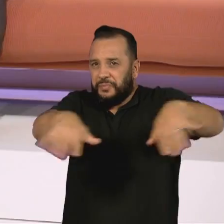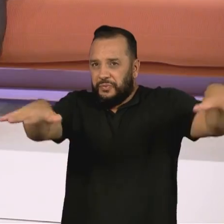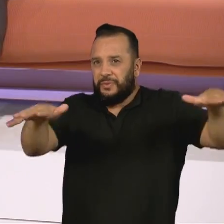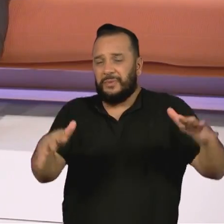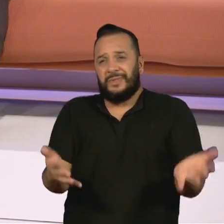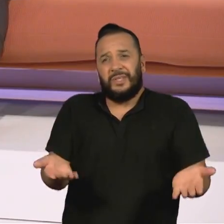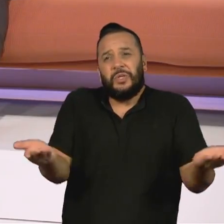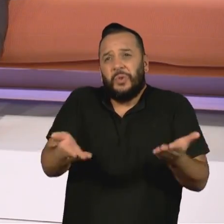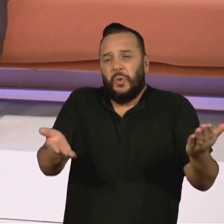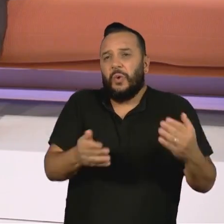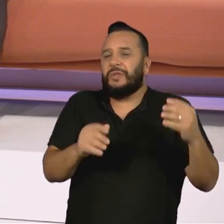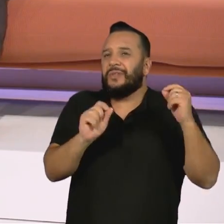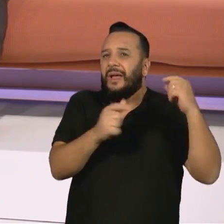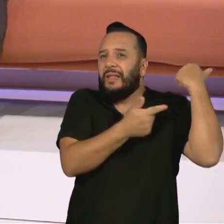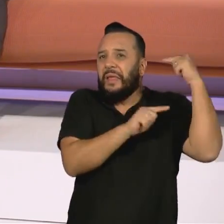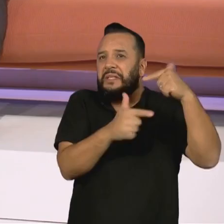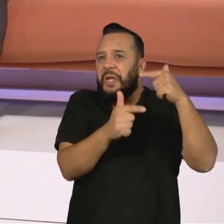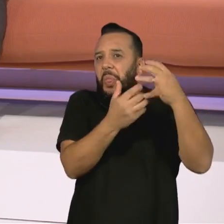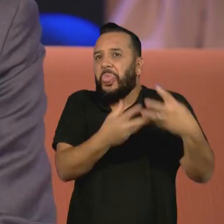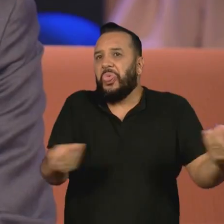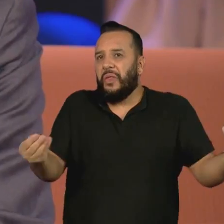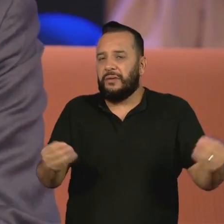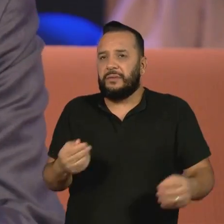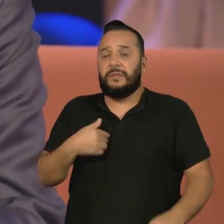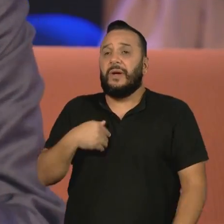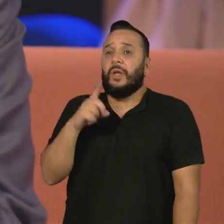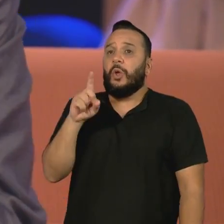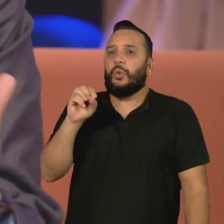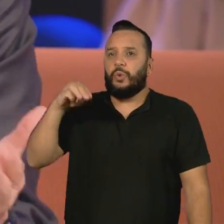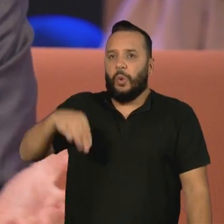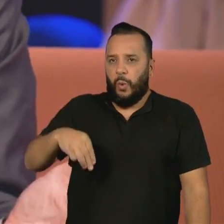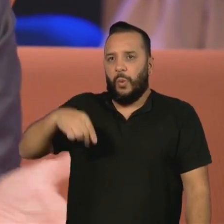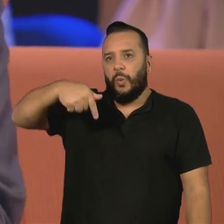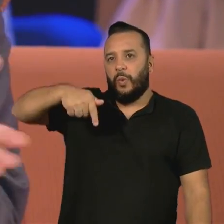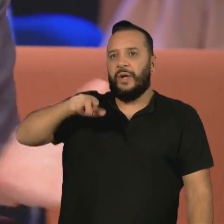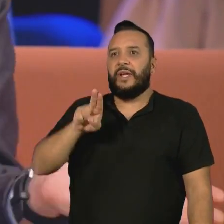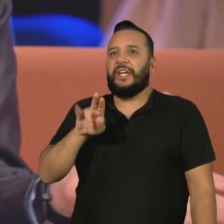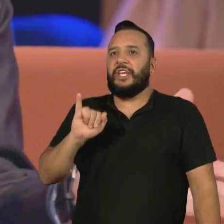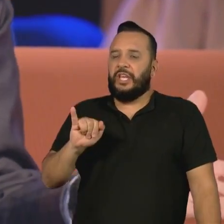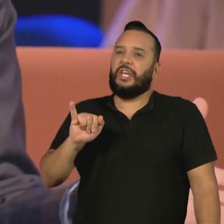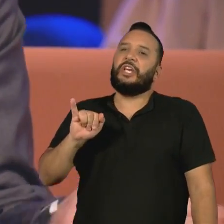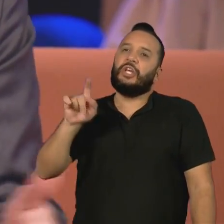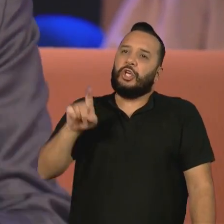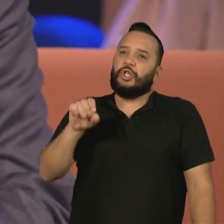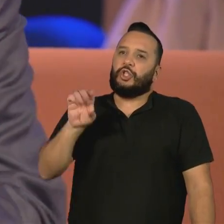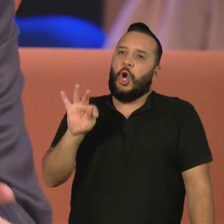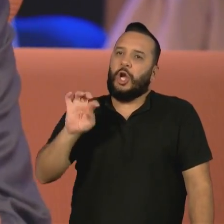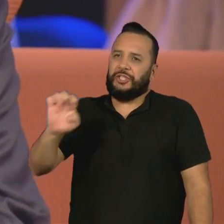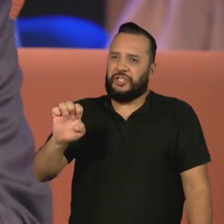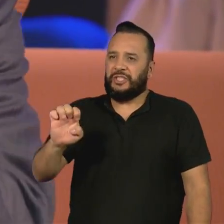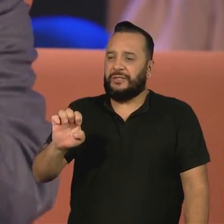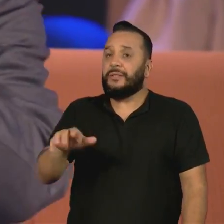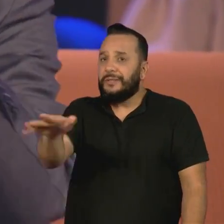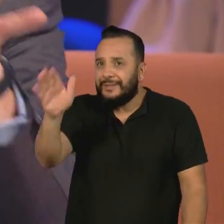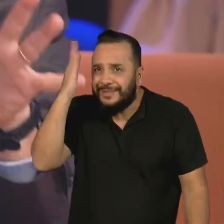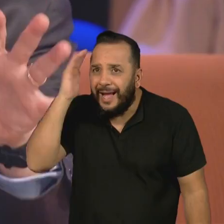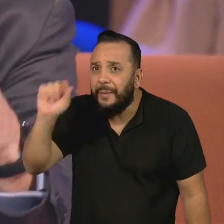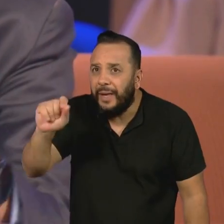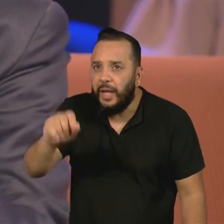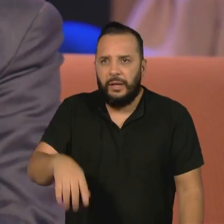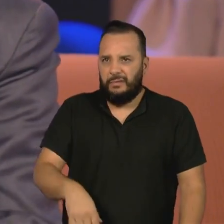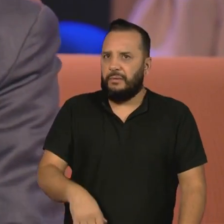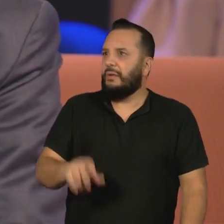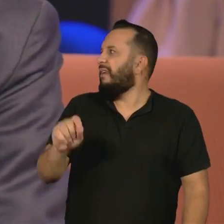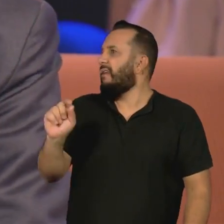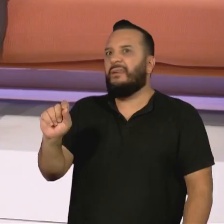desgarçada. Na faculdade eu perguntei, cara, quem leu Dom Quixote? Porque tinha uma época, na minha infância, você tinha que ler Dom Quixote. esquece. Ninguém leu mais Don Quixote.